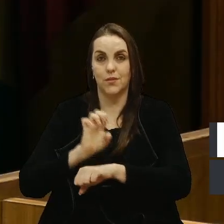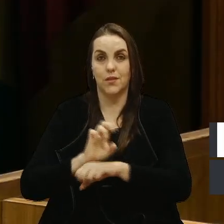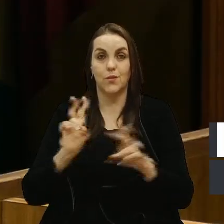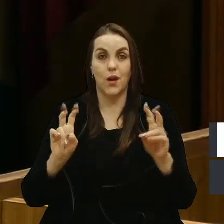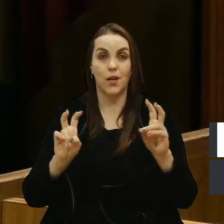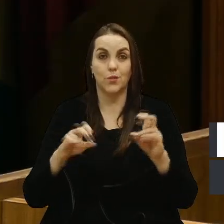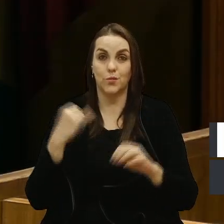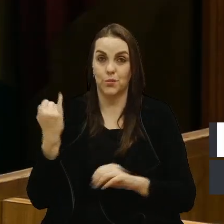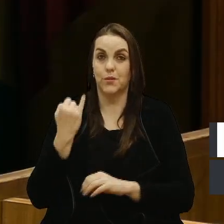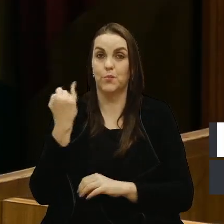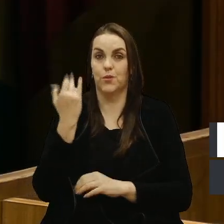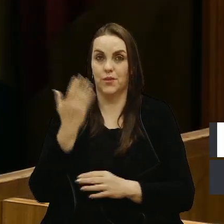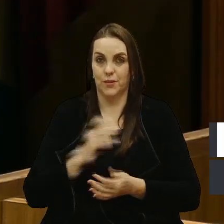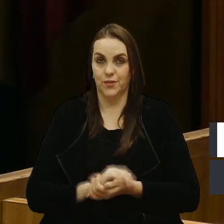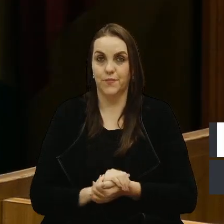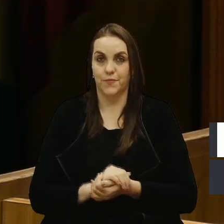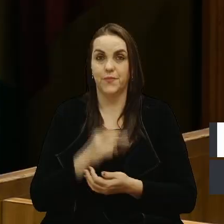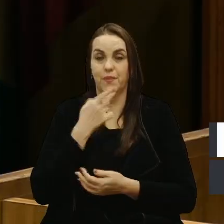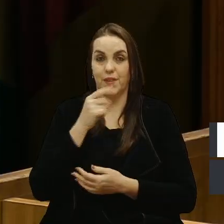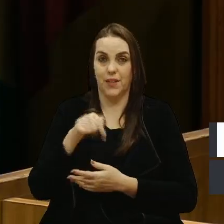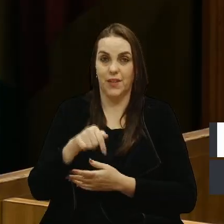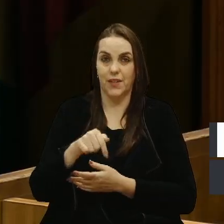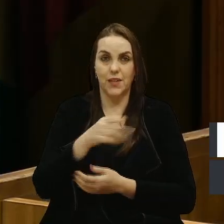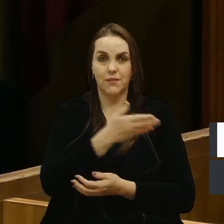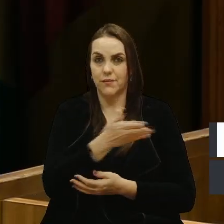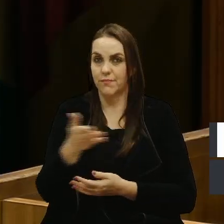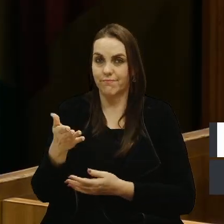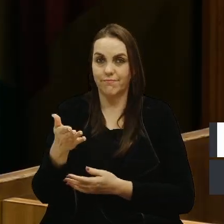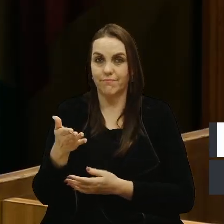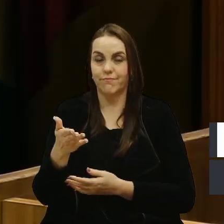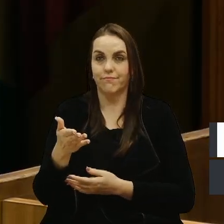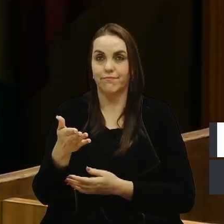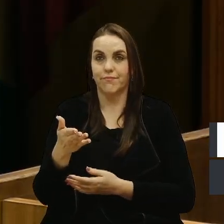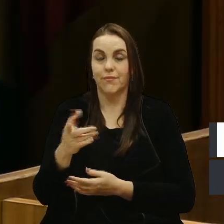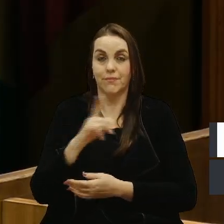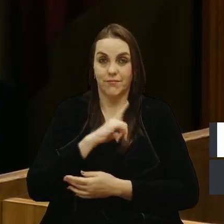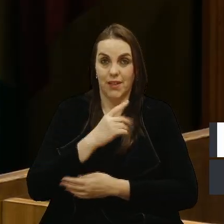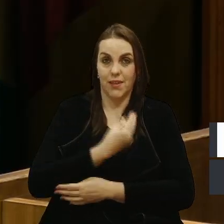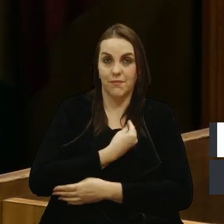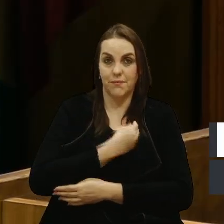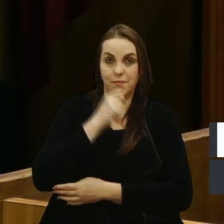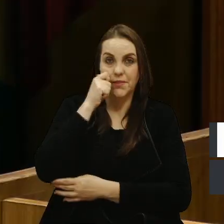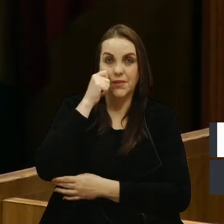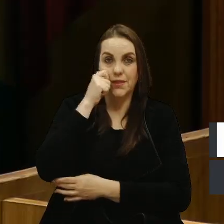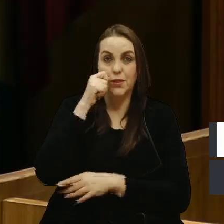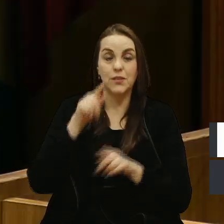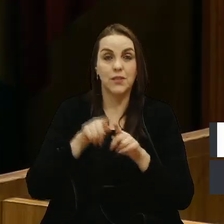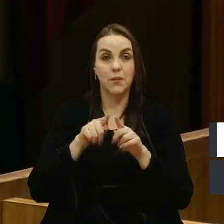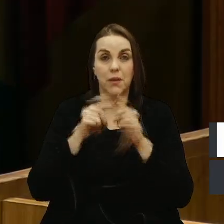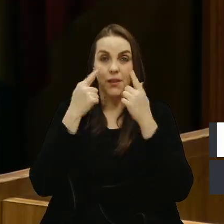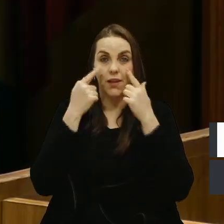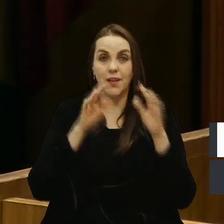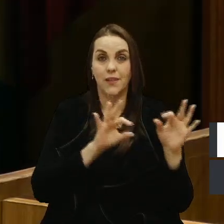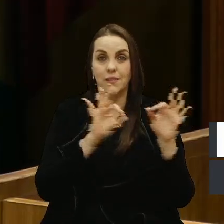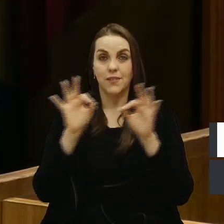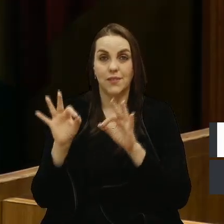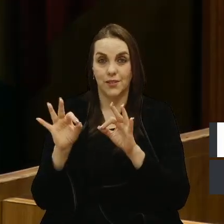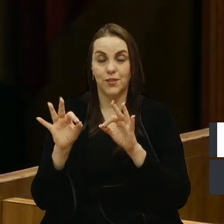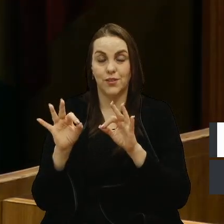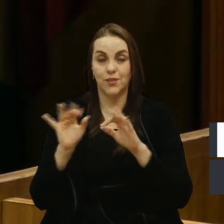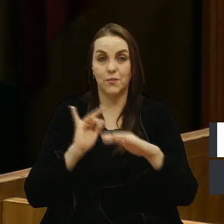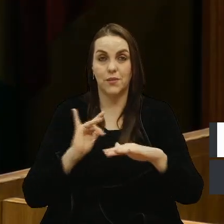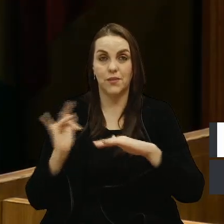falei antes aqui, quem dos senhores e senhoras presentes e também que me assistem, né, pelos meios